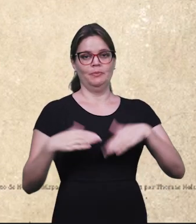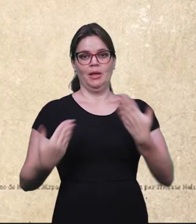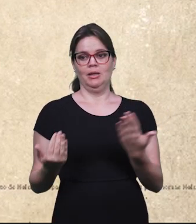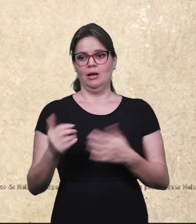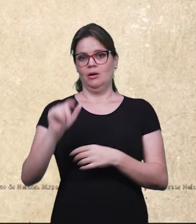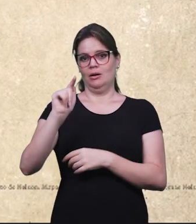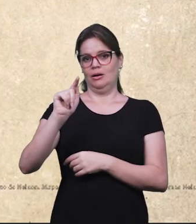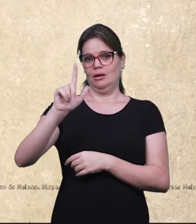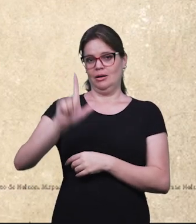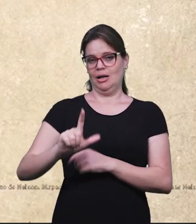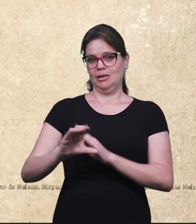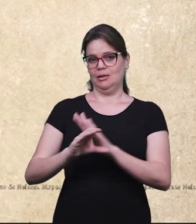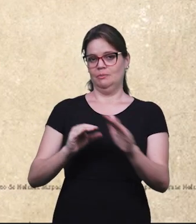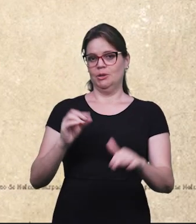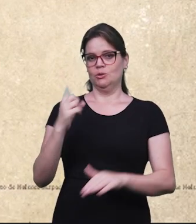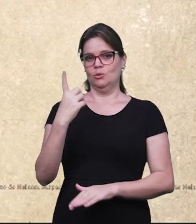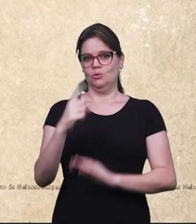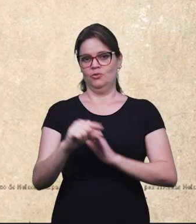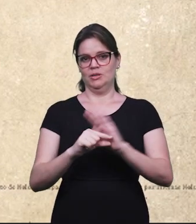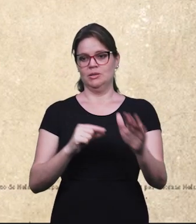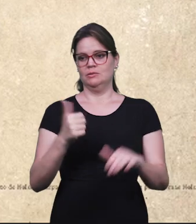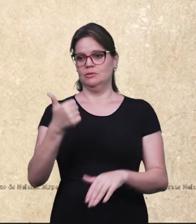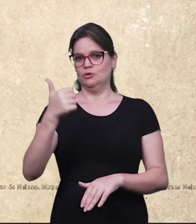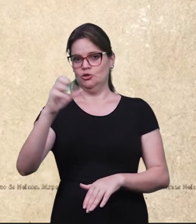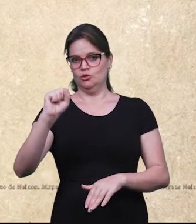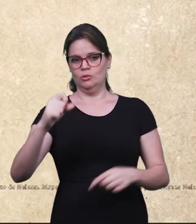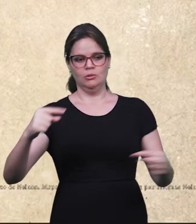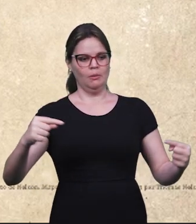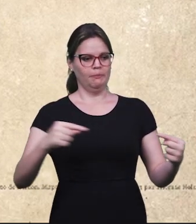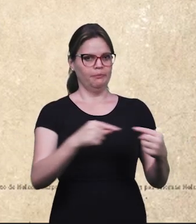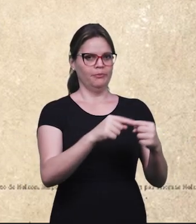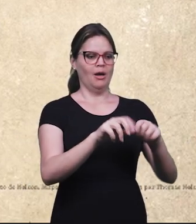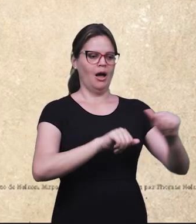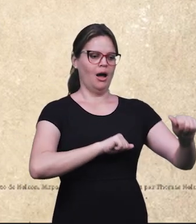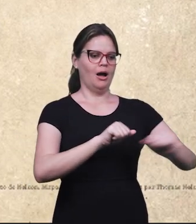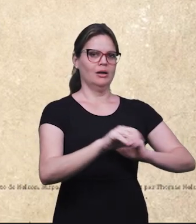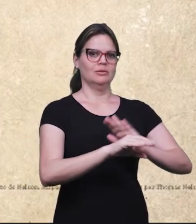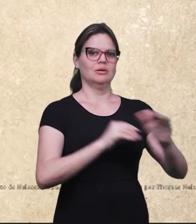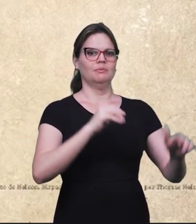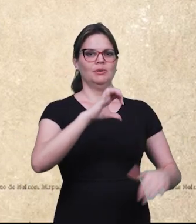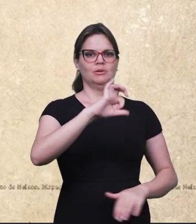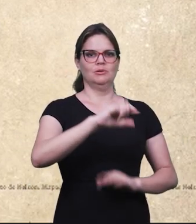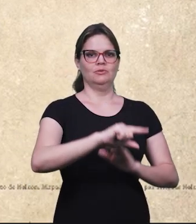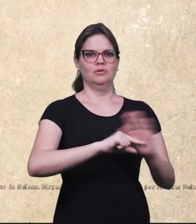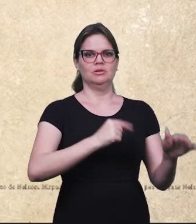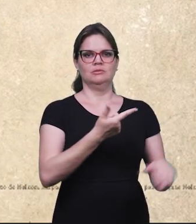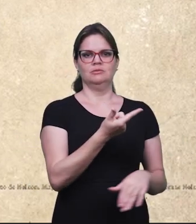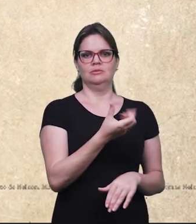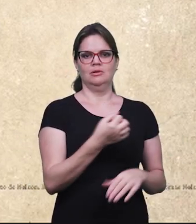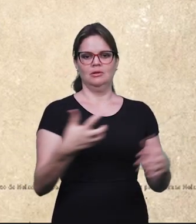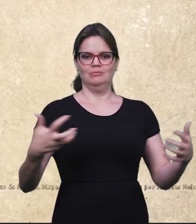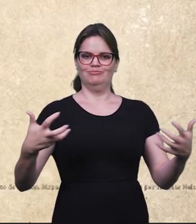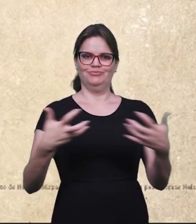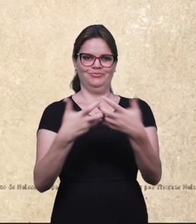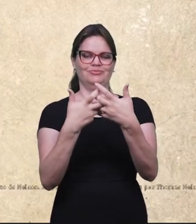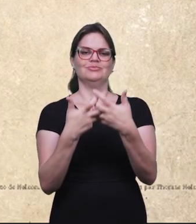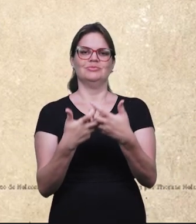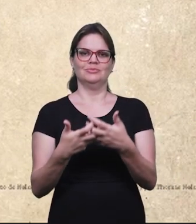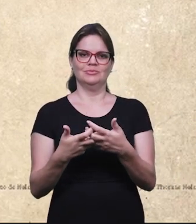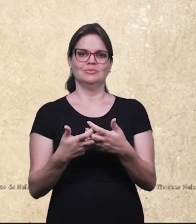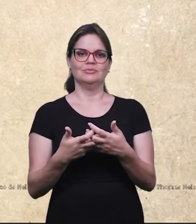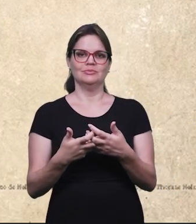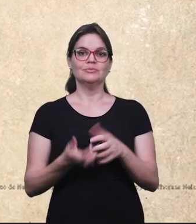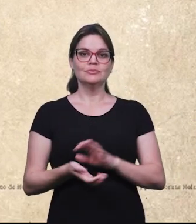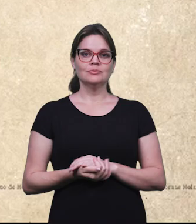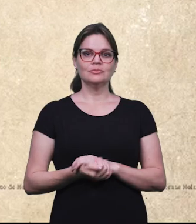26. E temos Gálatas 2, que já vai se referenciar a